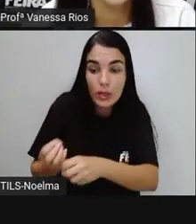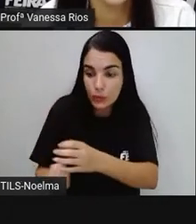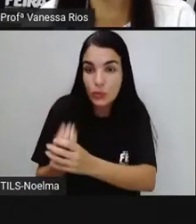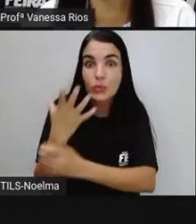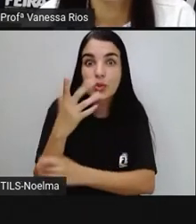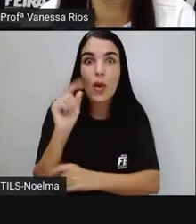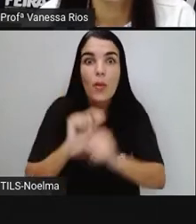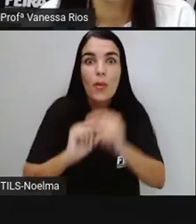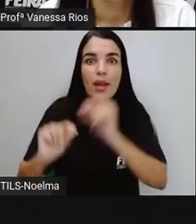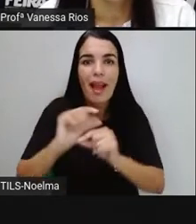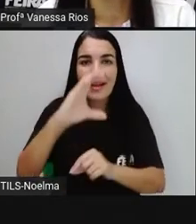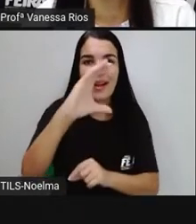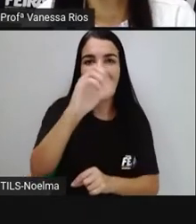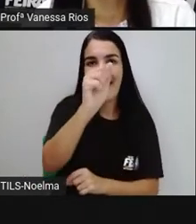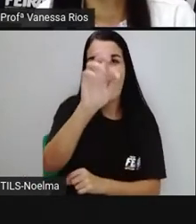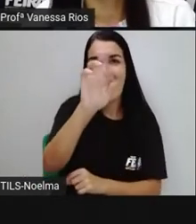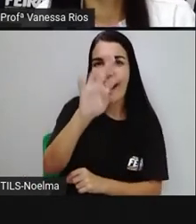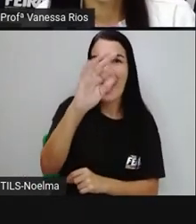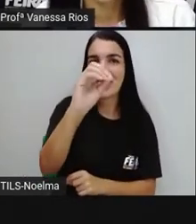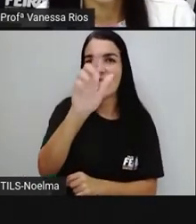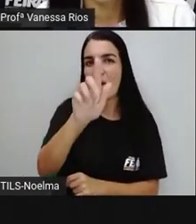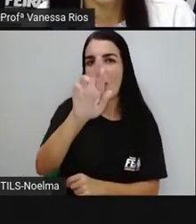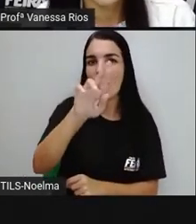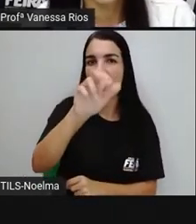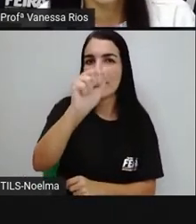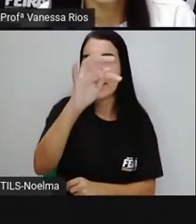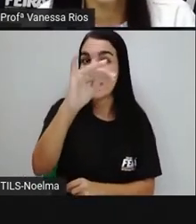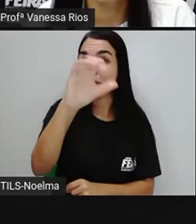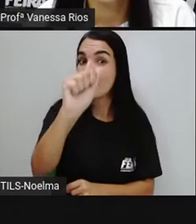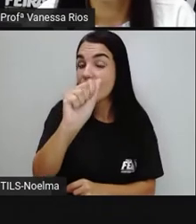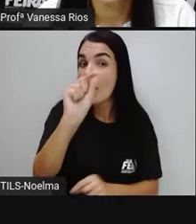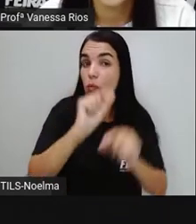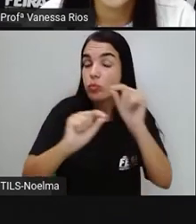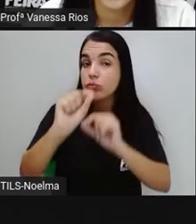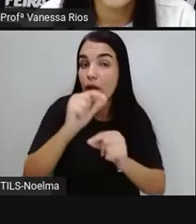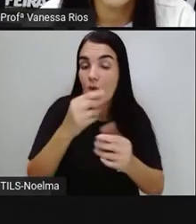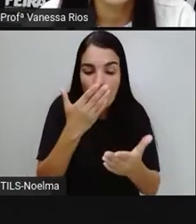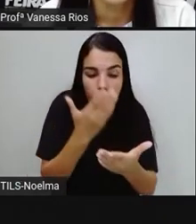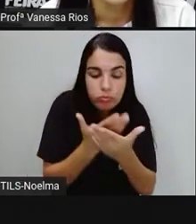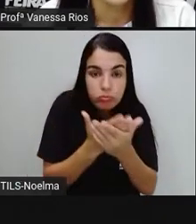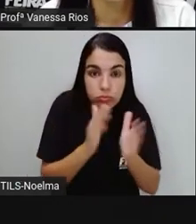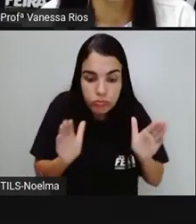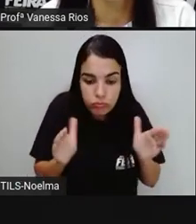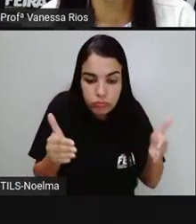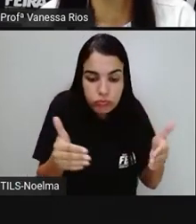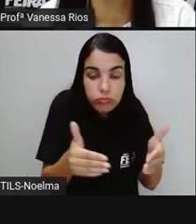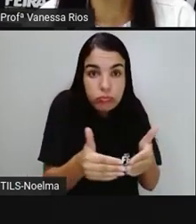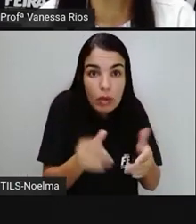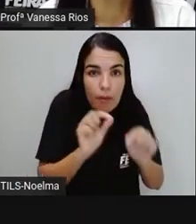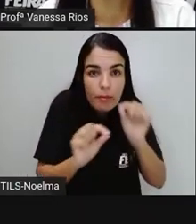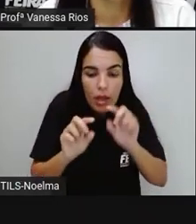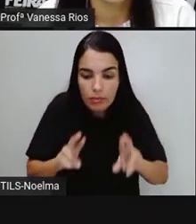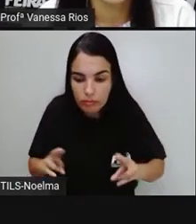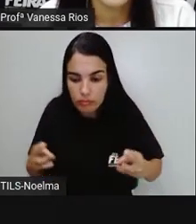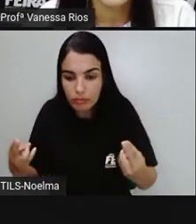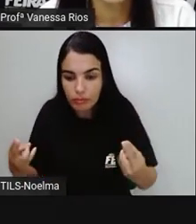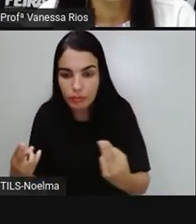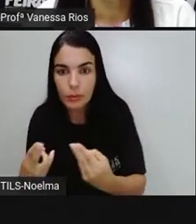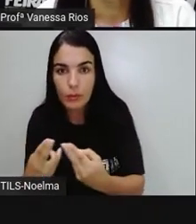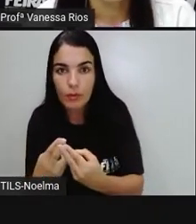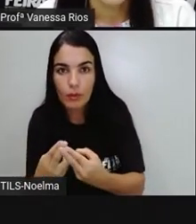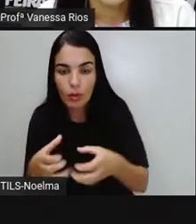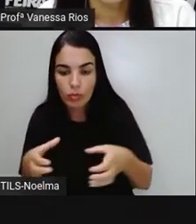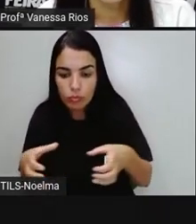que corresponde a um ramo da geografia que tem como objetivo reunir um conjunto de